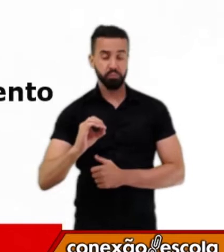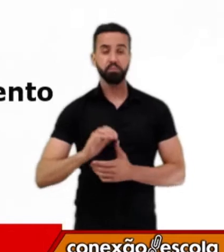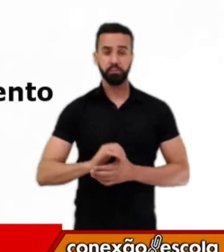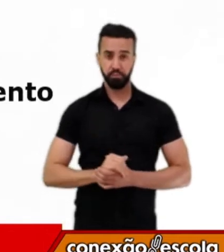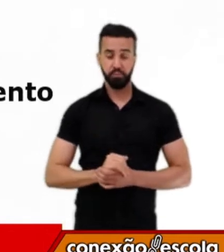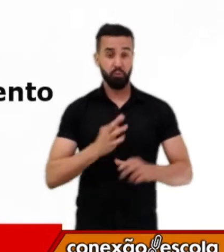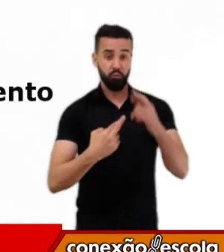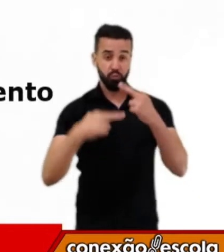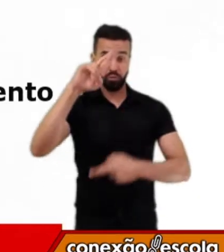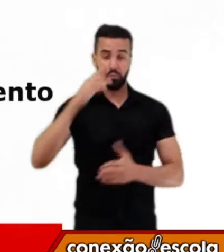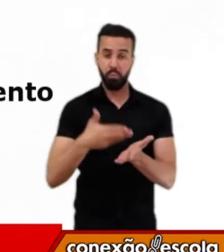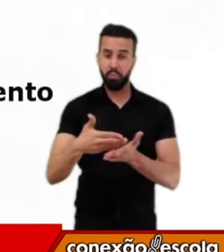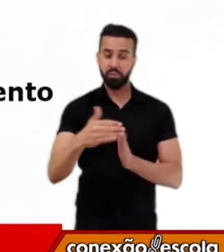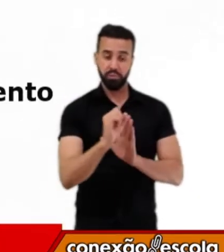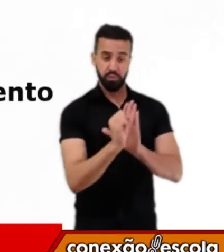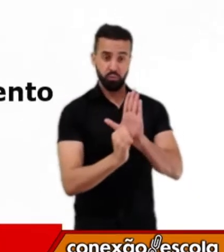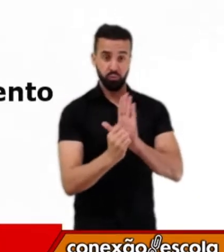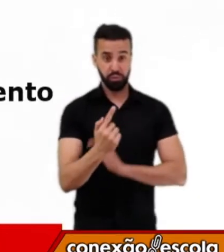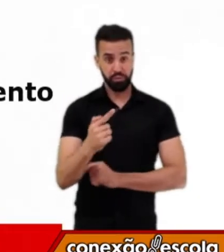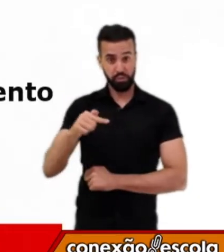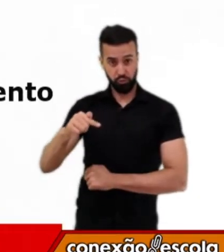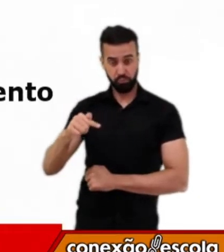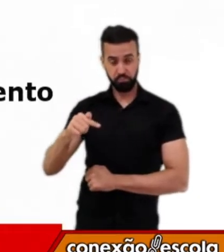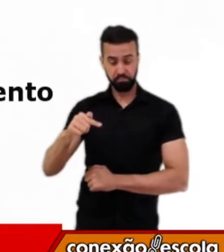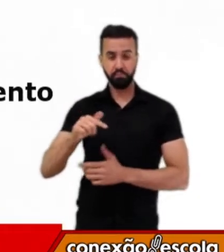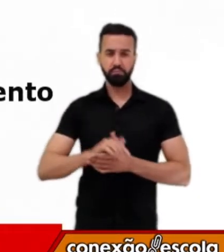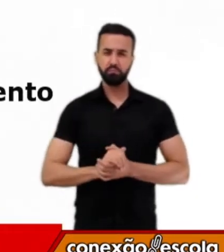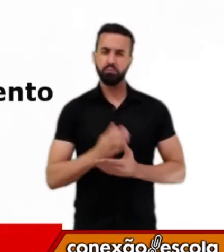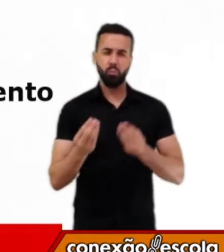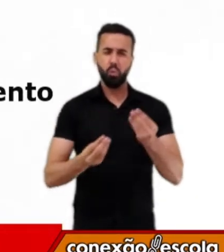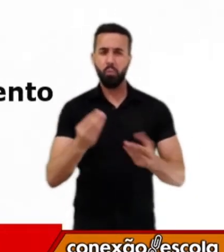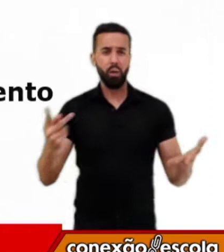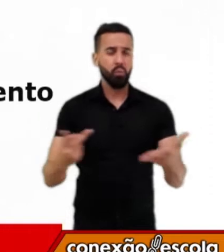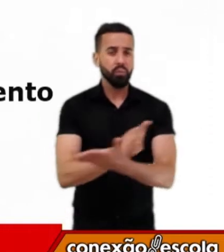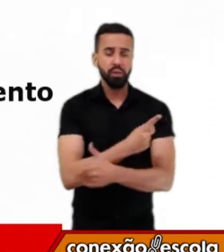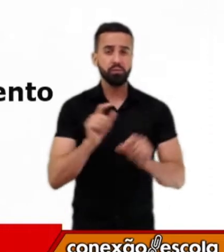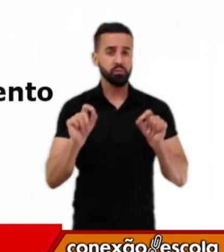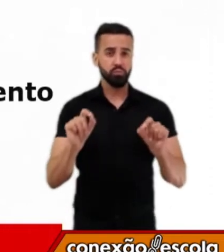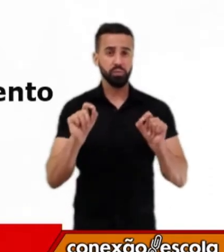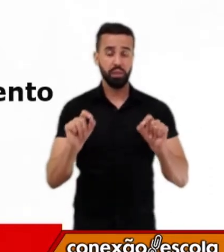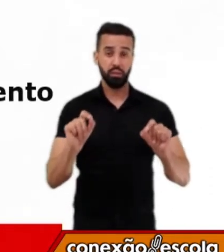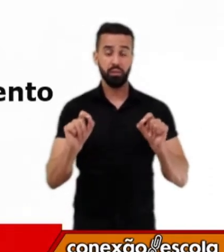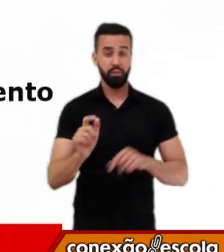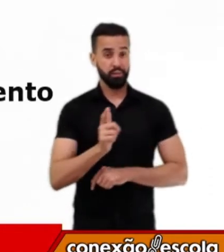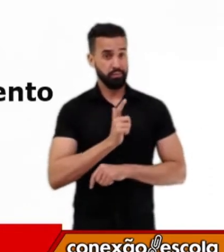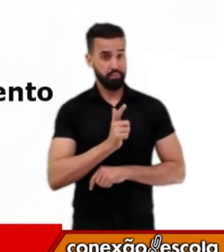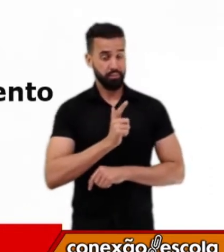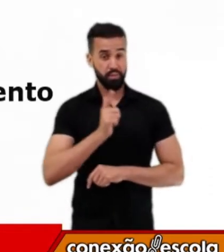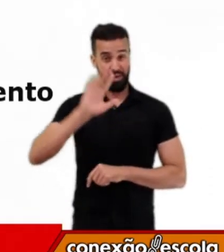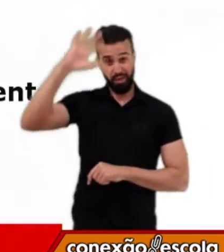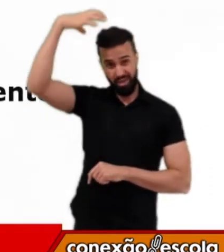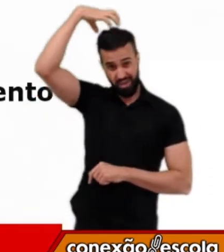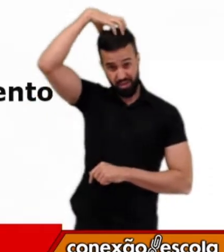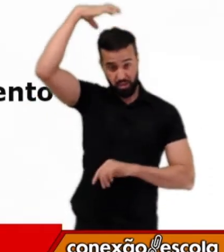revoluções começam no século XVII. E as causas são justamente os atritos entre os reis